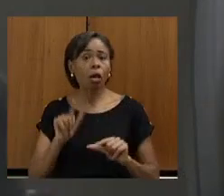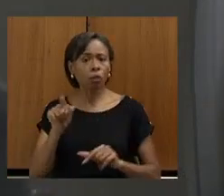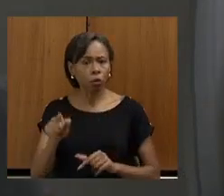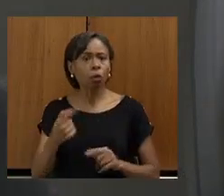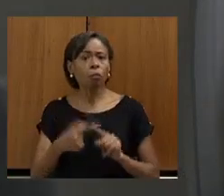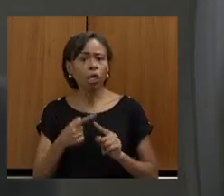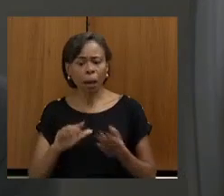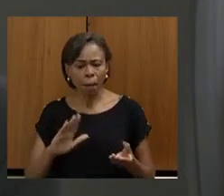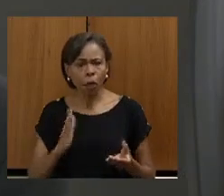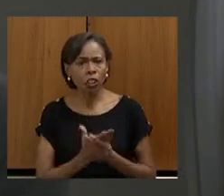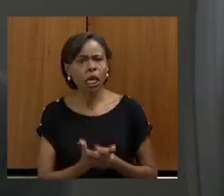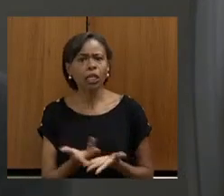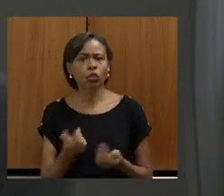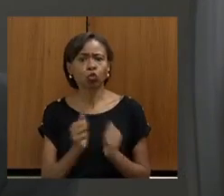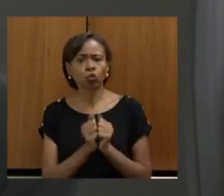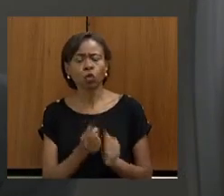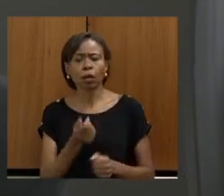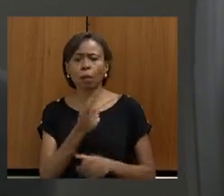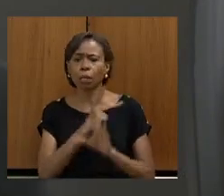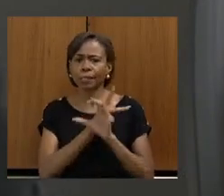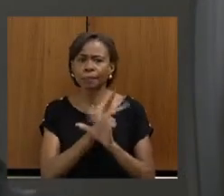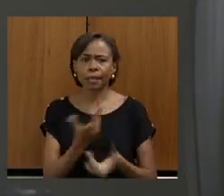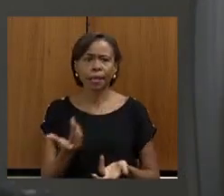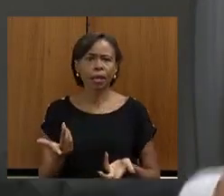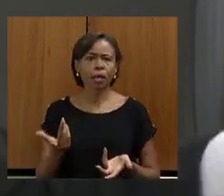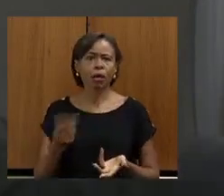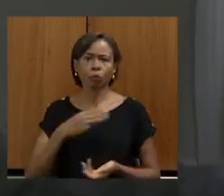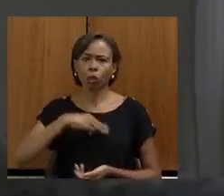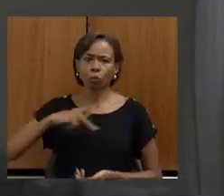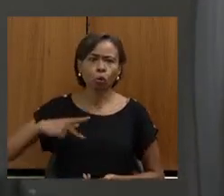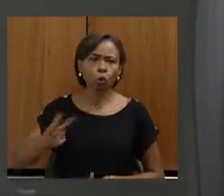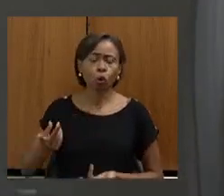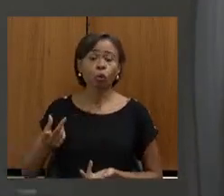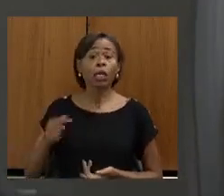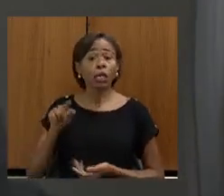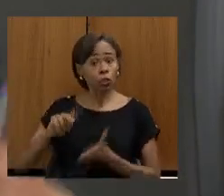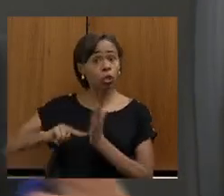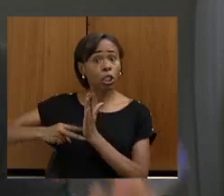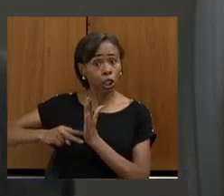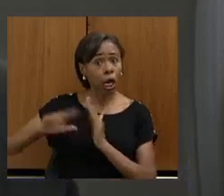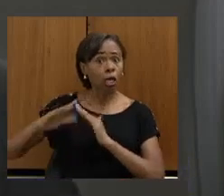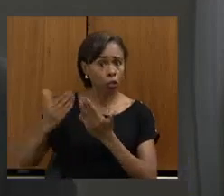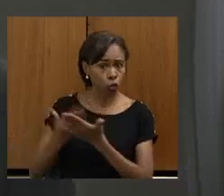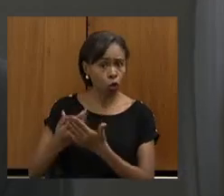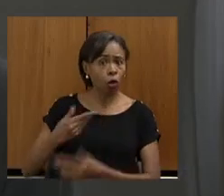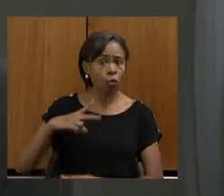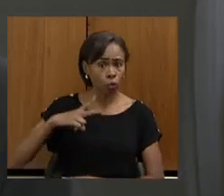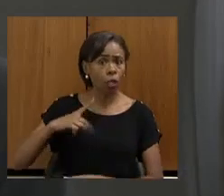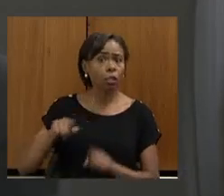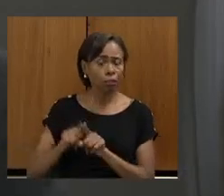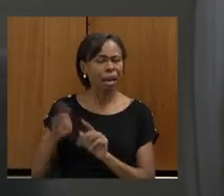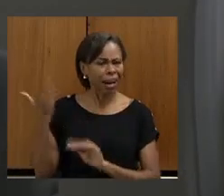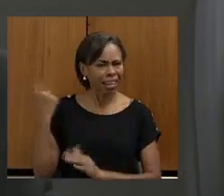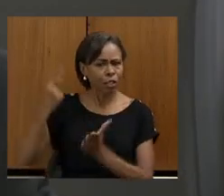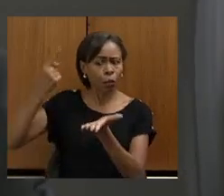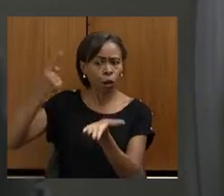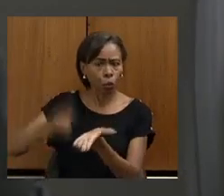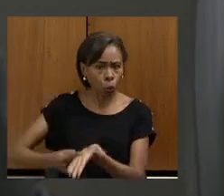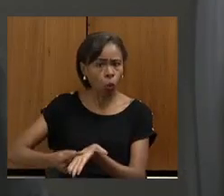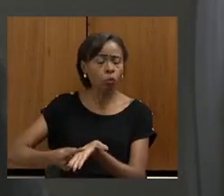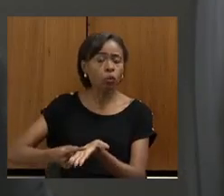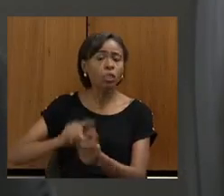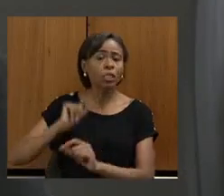diversidade de instituições que entraram. E fizemos, junto com o Sinep, à época, um acordo com as escolas e um